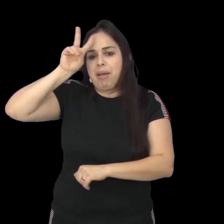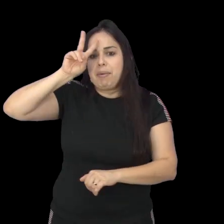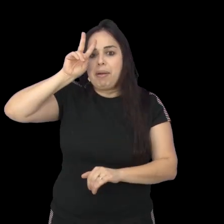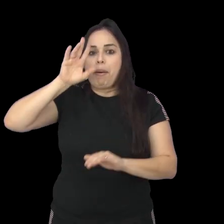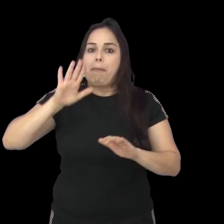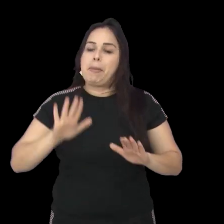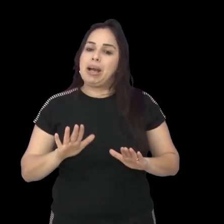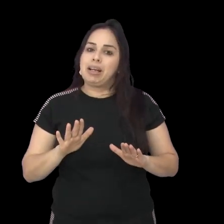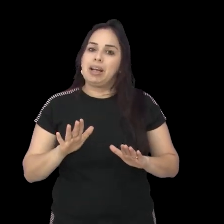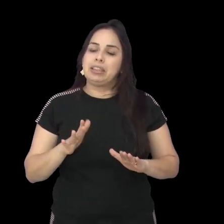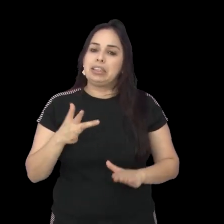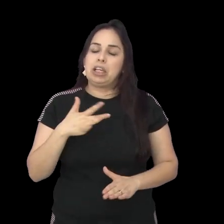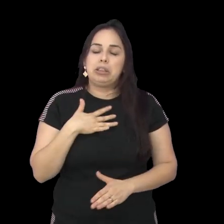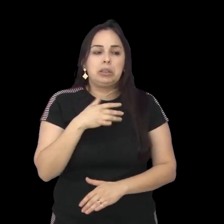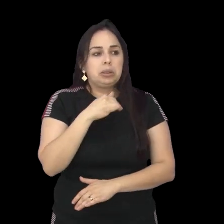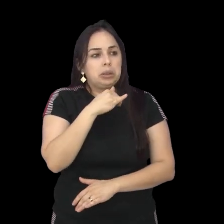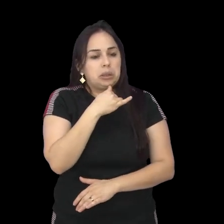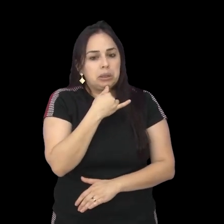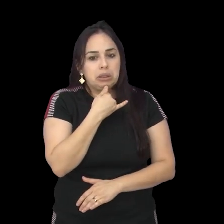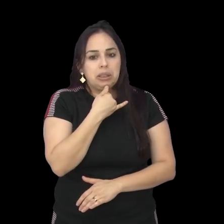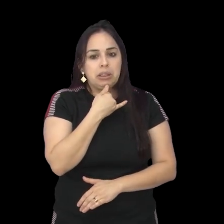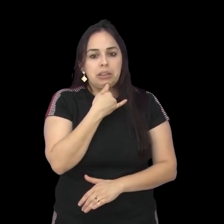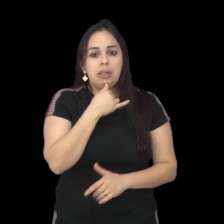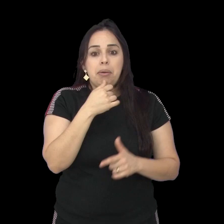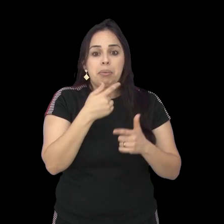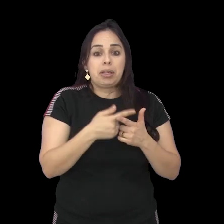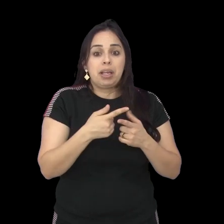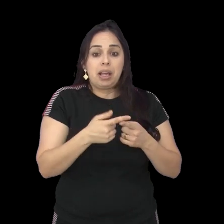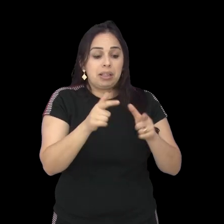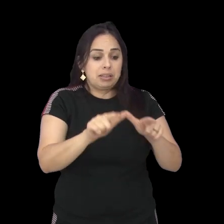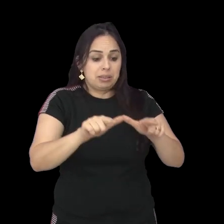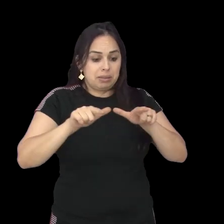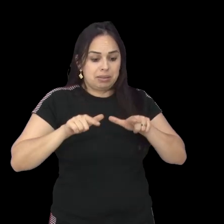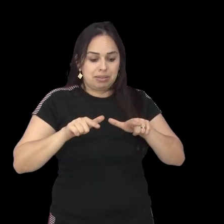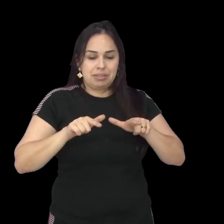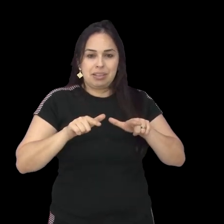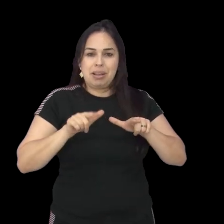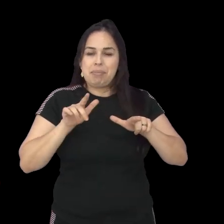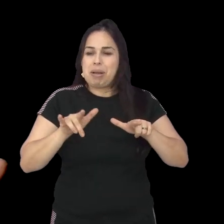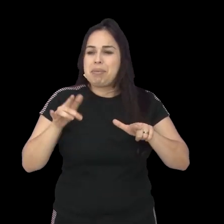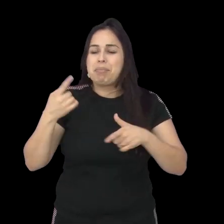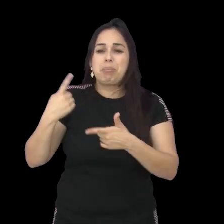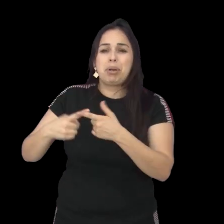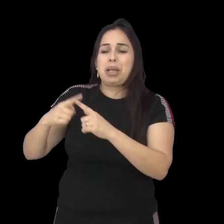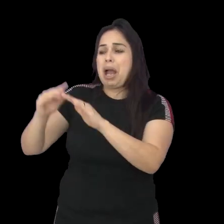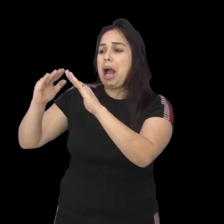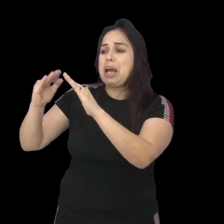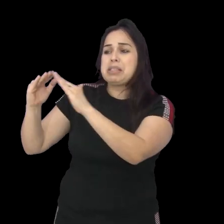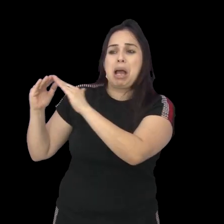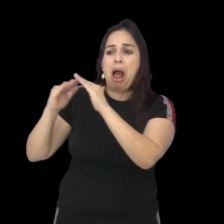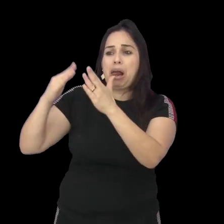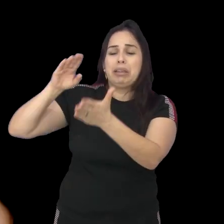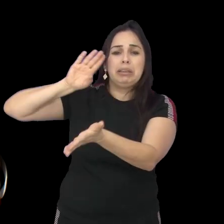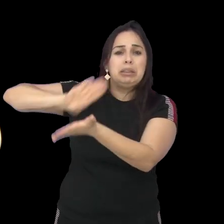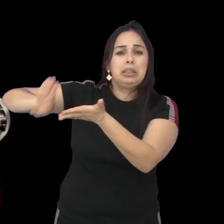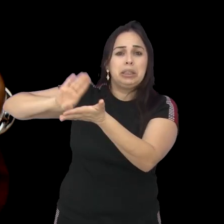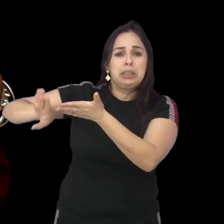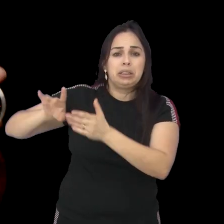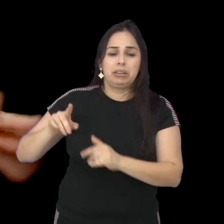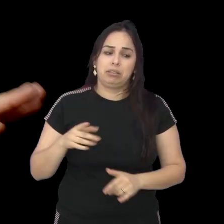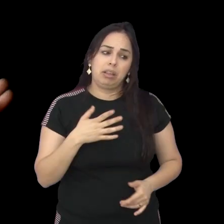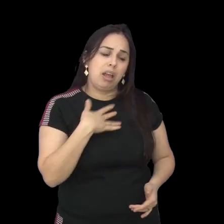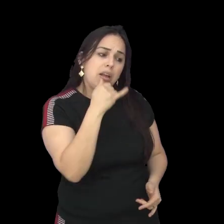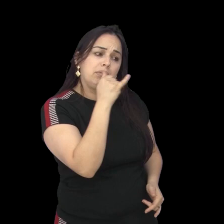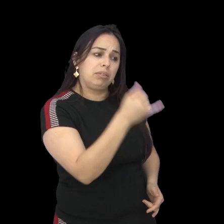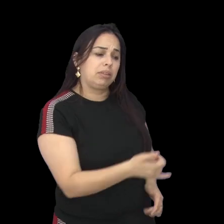fiquei extremamente chateada por receber esse prêmio, por ser a desocupação do Pinheirinho. Sim. E eu falei